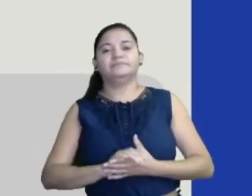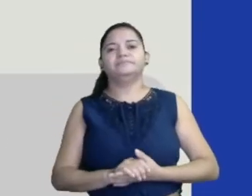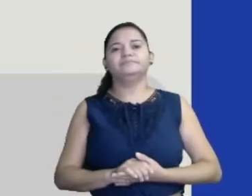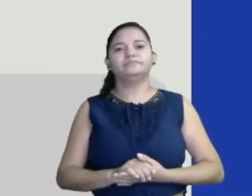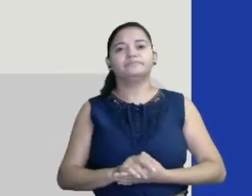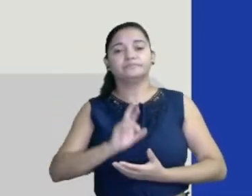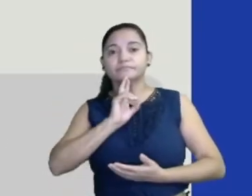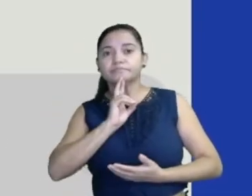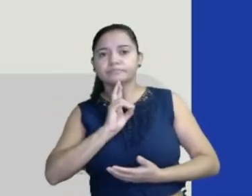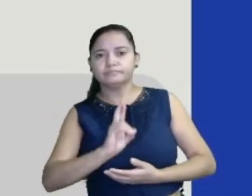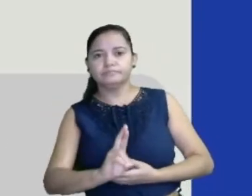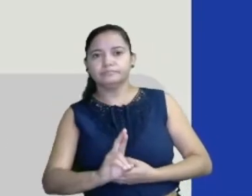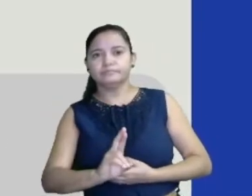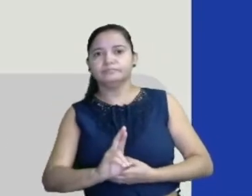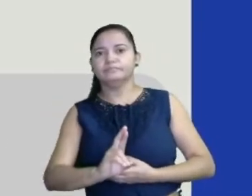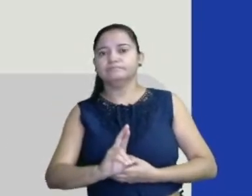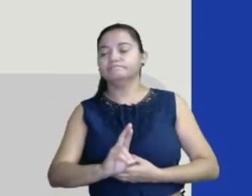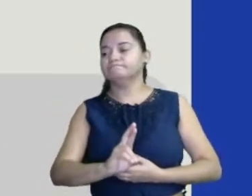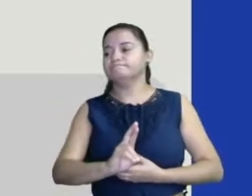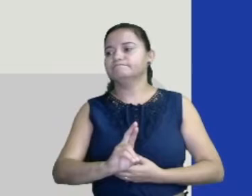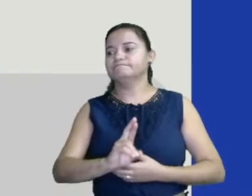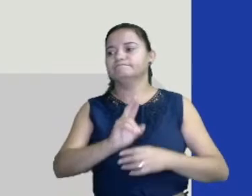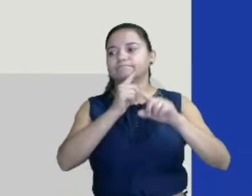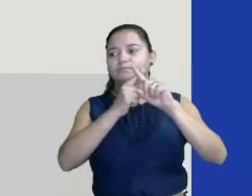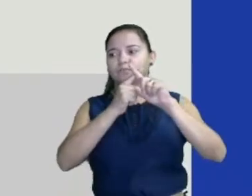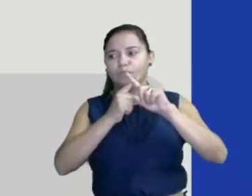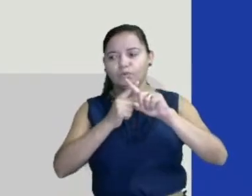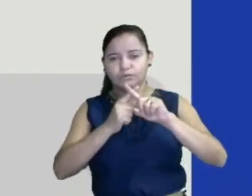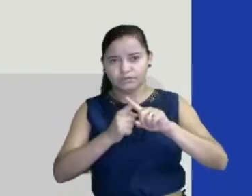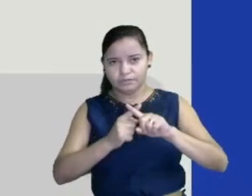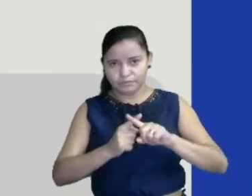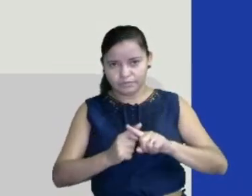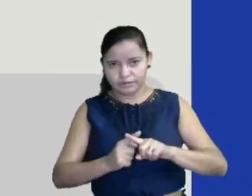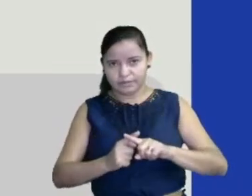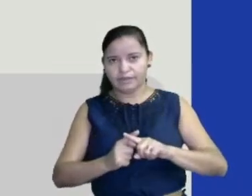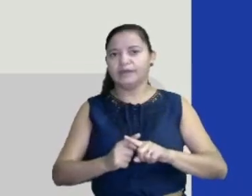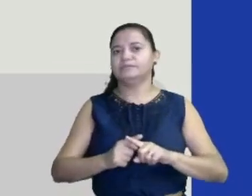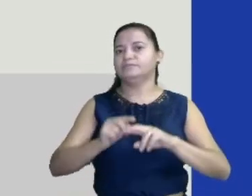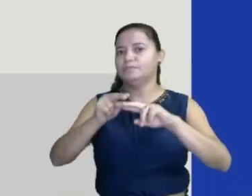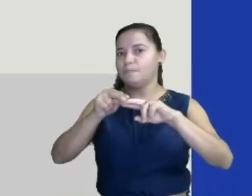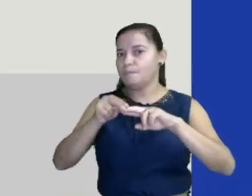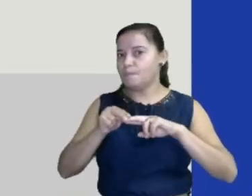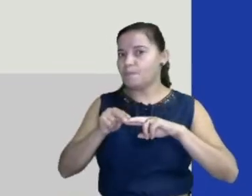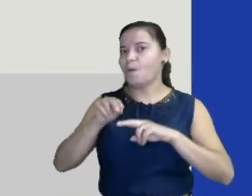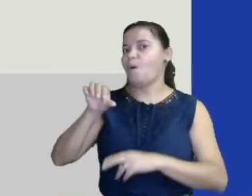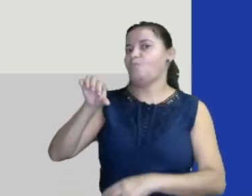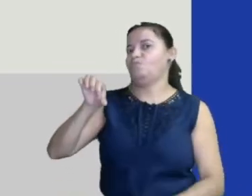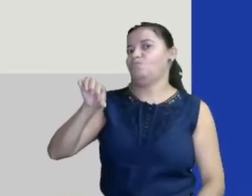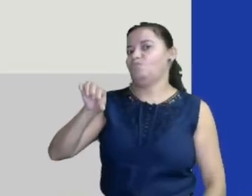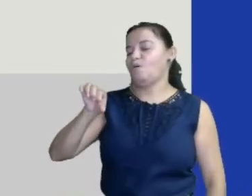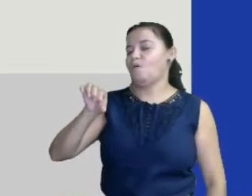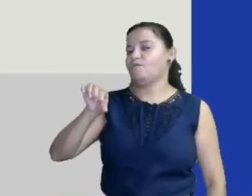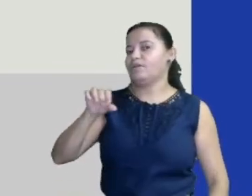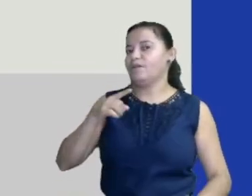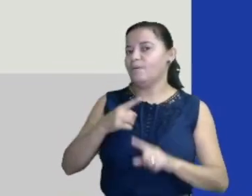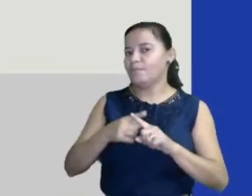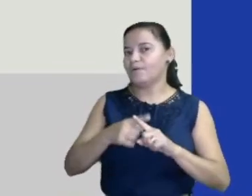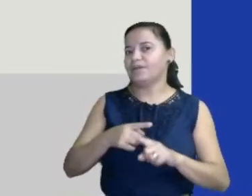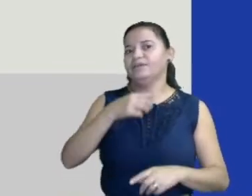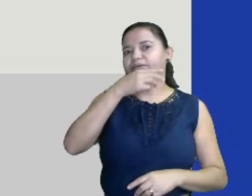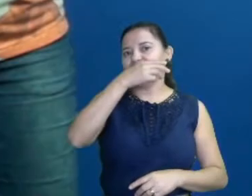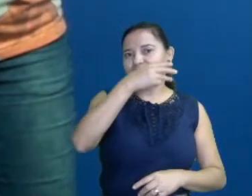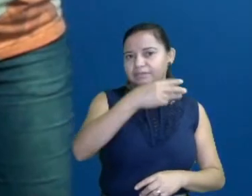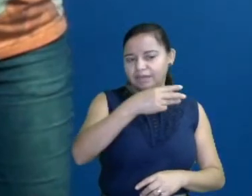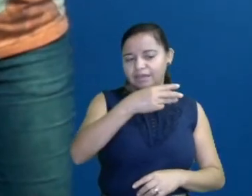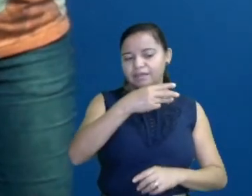então a nossa resposta e fica x 9 beleza porque três